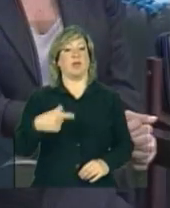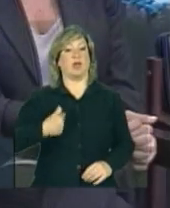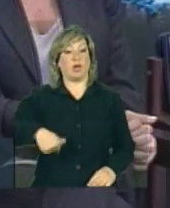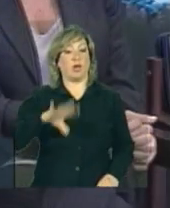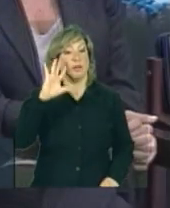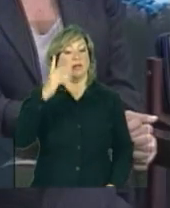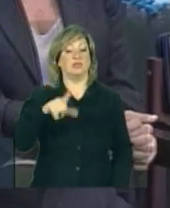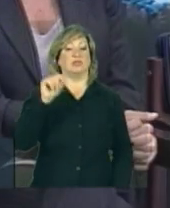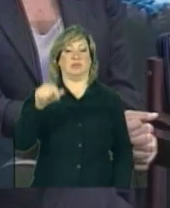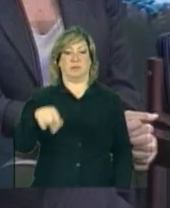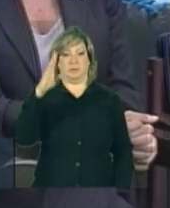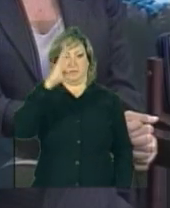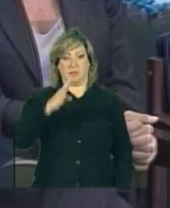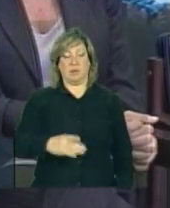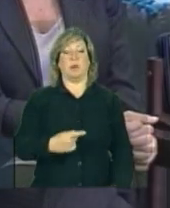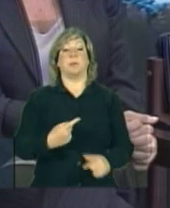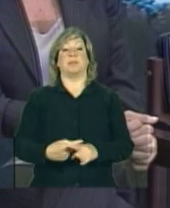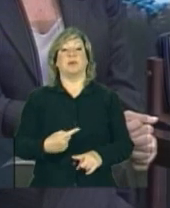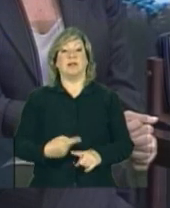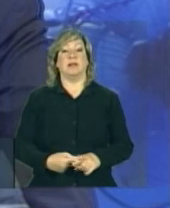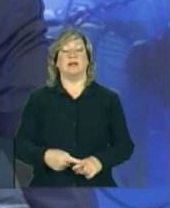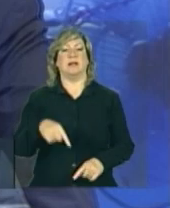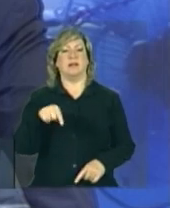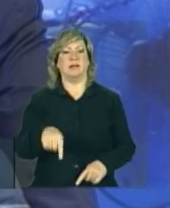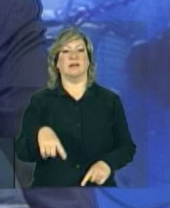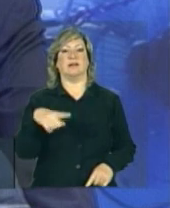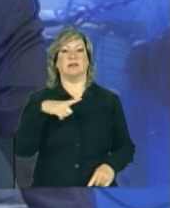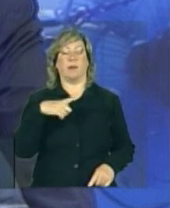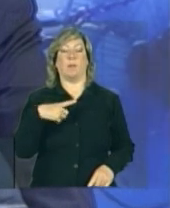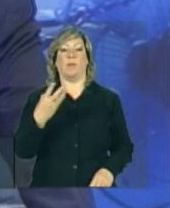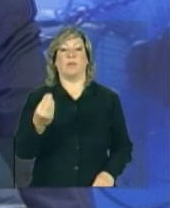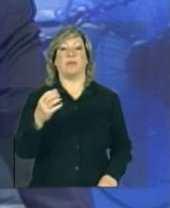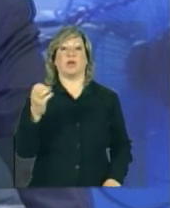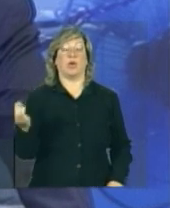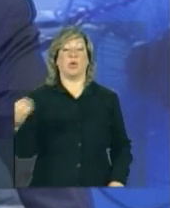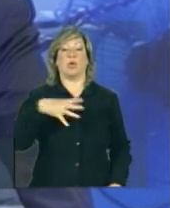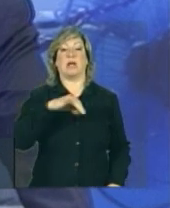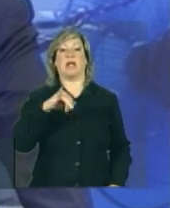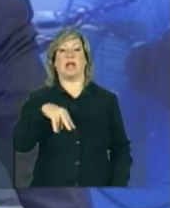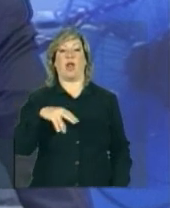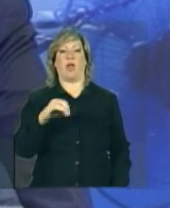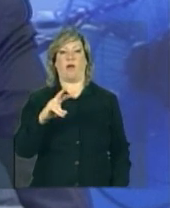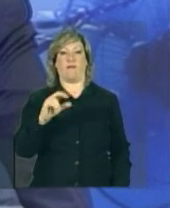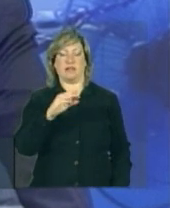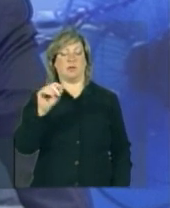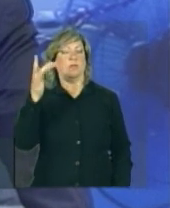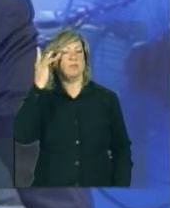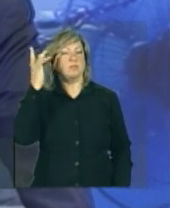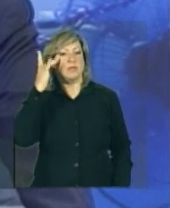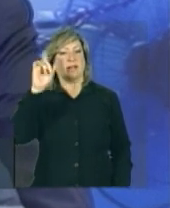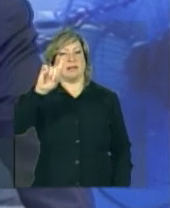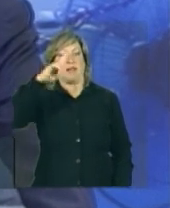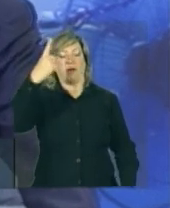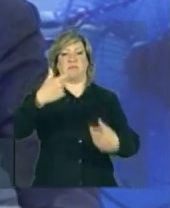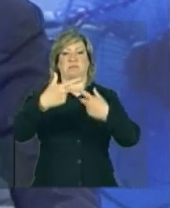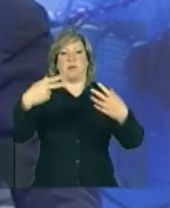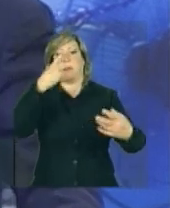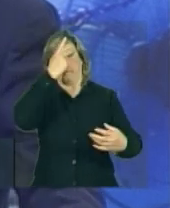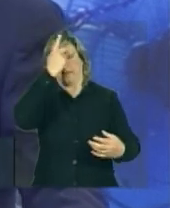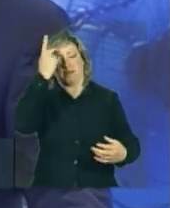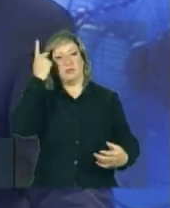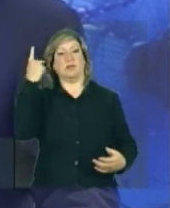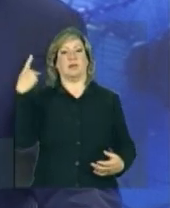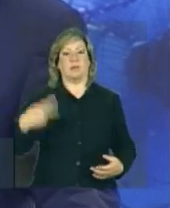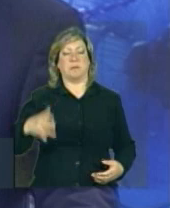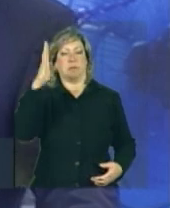Escolhemos o Brasil devido ao grande fator de inovação, de criatividade dos nossos